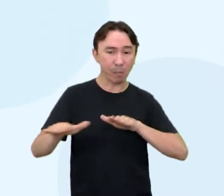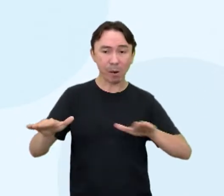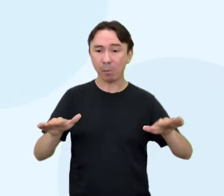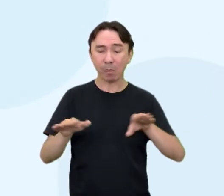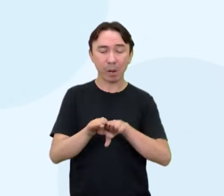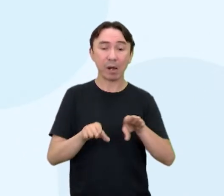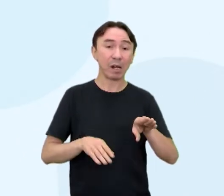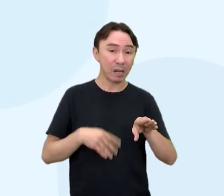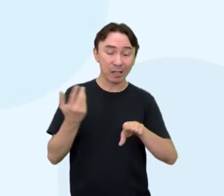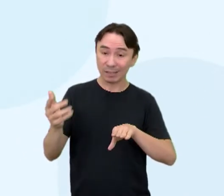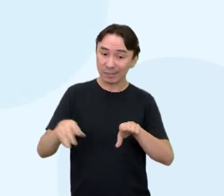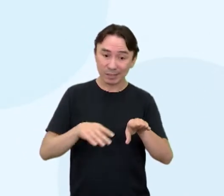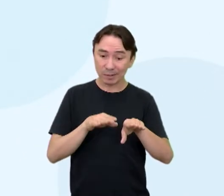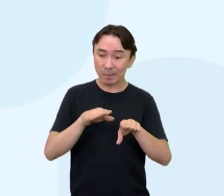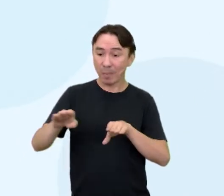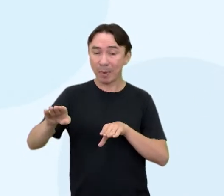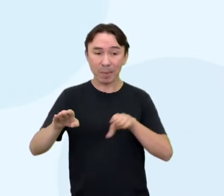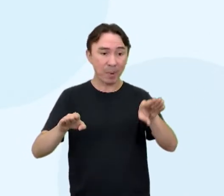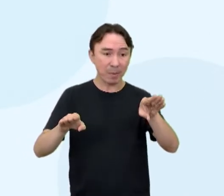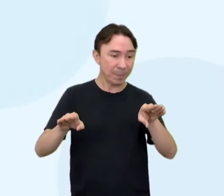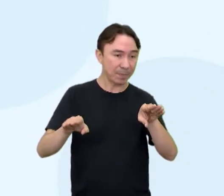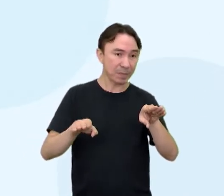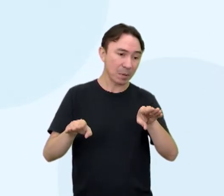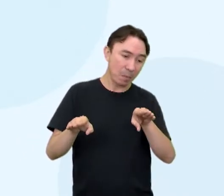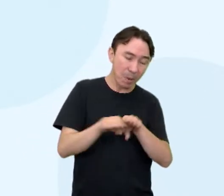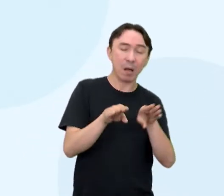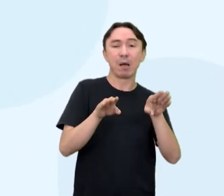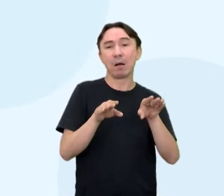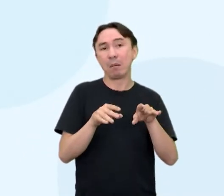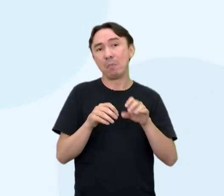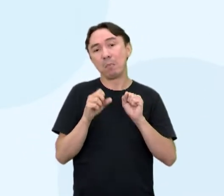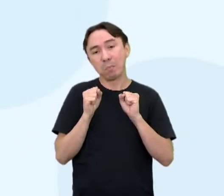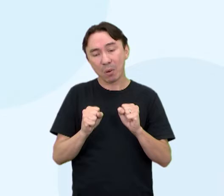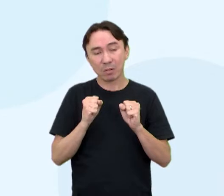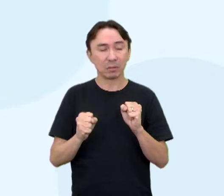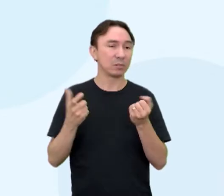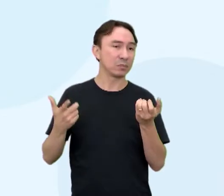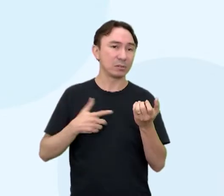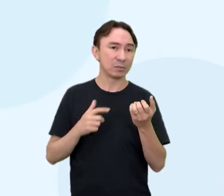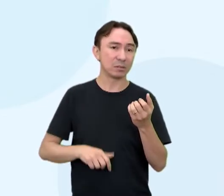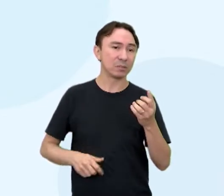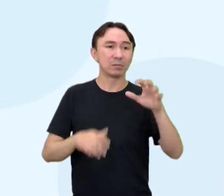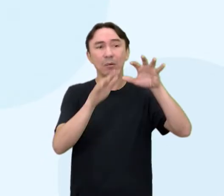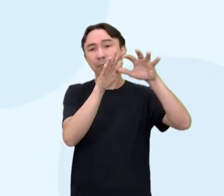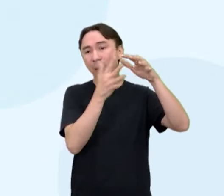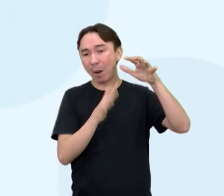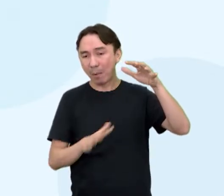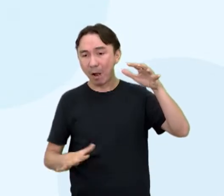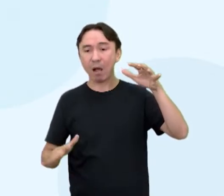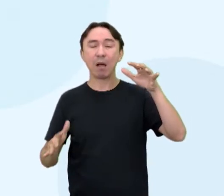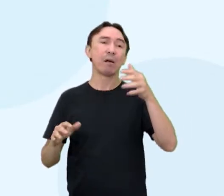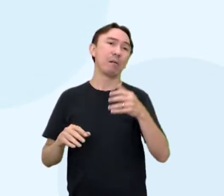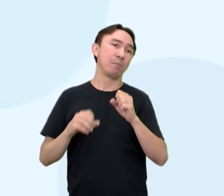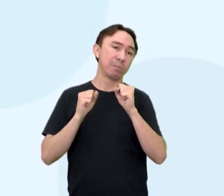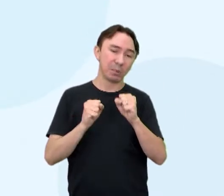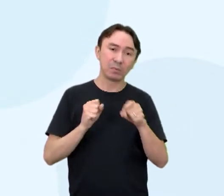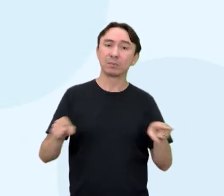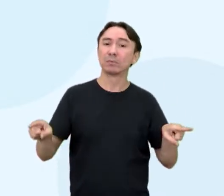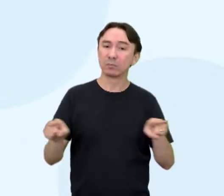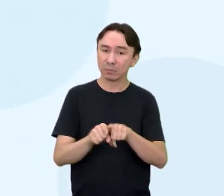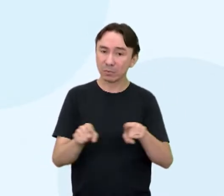se movimenta, né, pode ocasionar aí deslizamento, pode ocasionar os impactos, como pode ocasionar aí